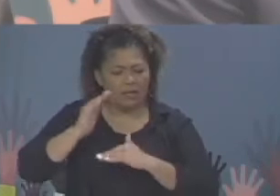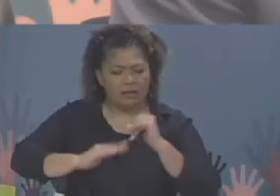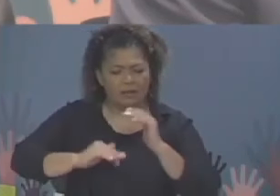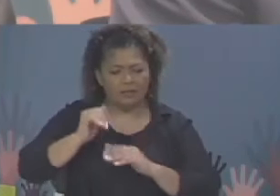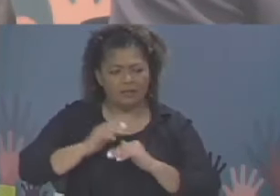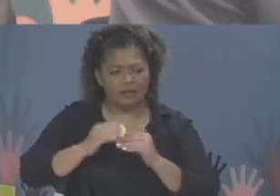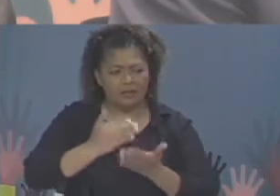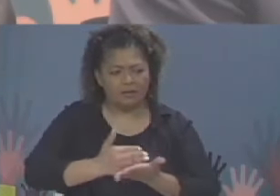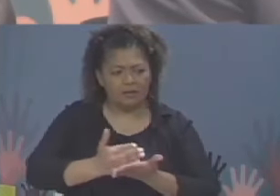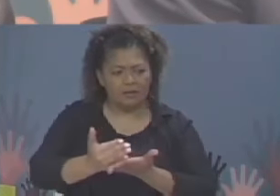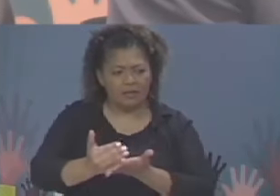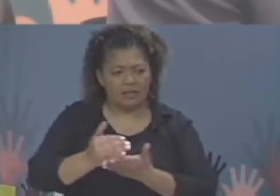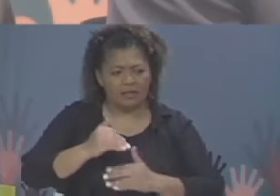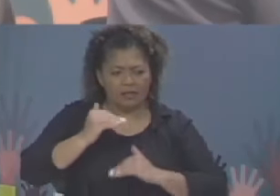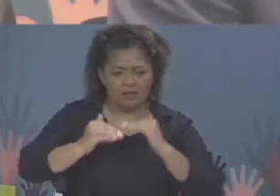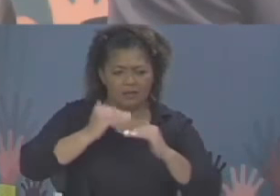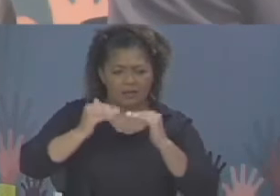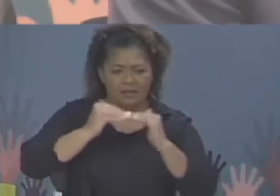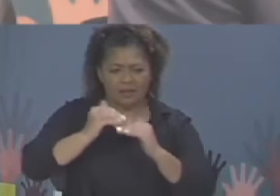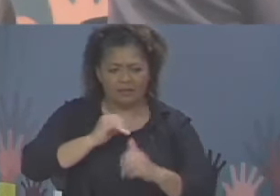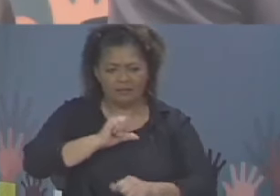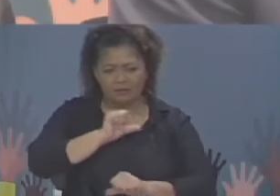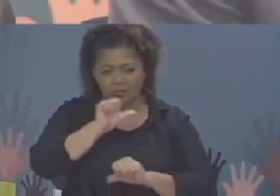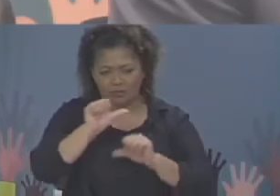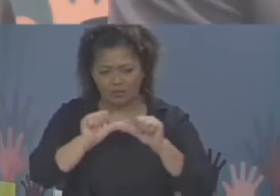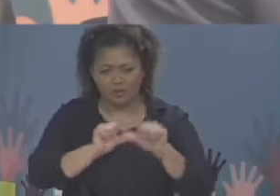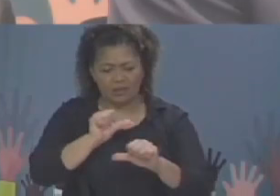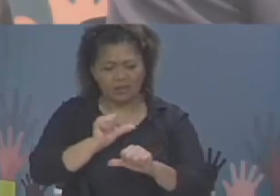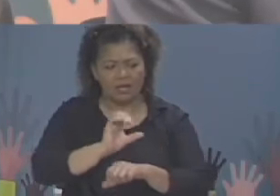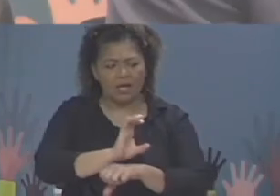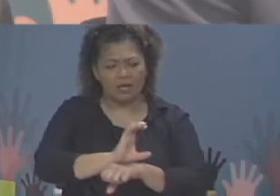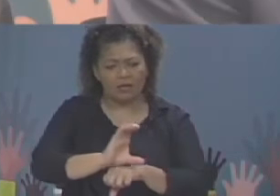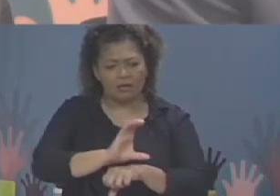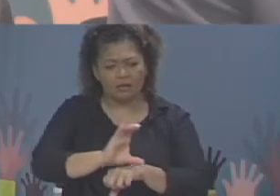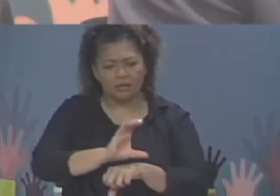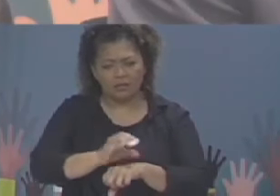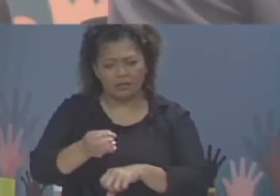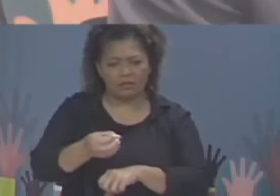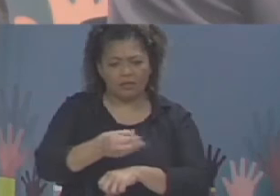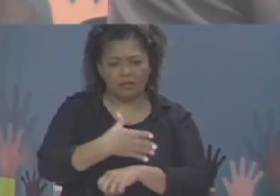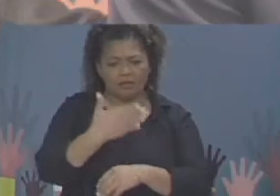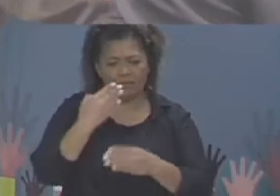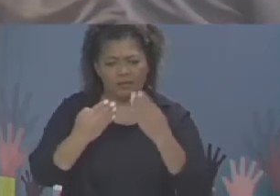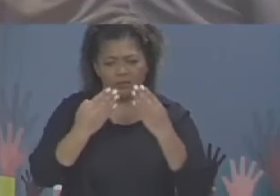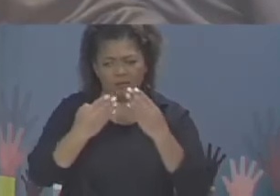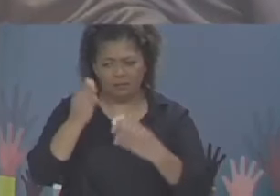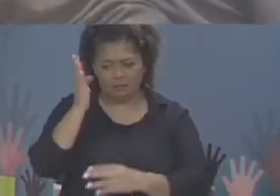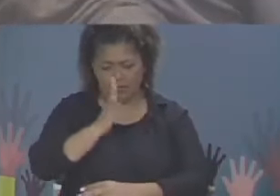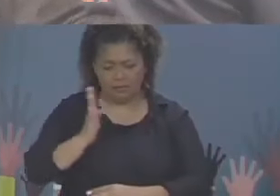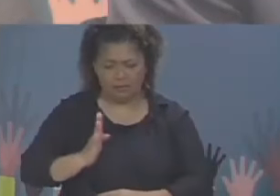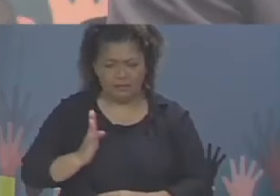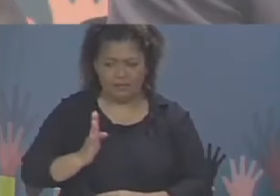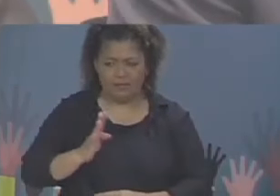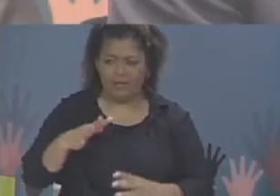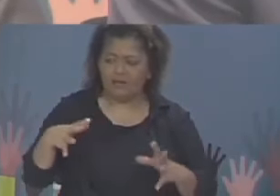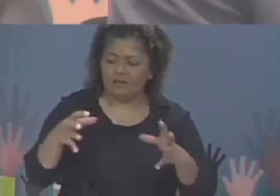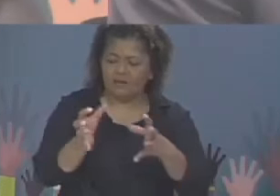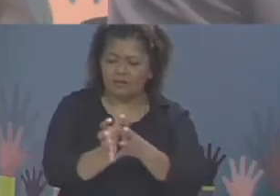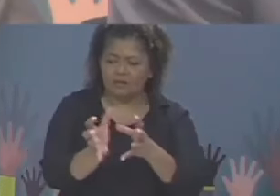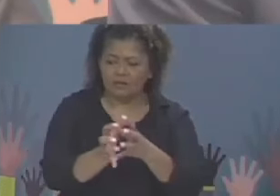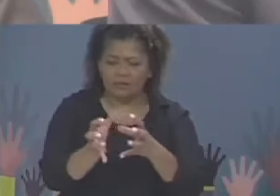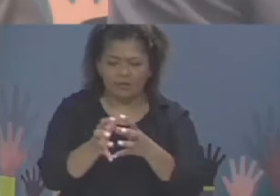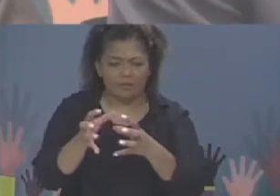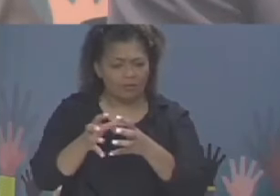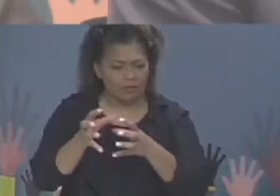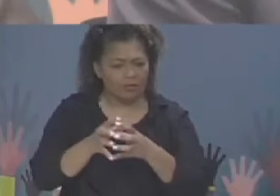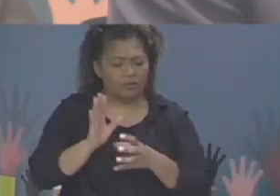esse processo de mudança, de constituição de uma nova psicologia brasileira. Nós somos um grupo que está atualmente